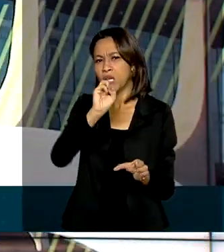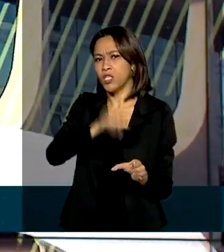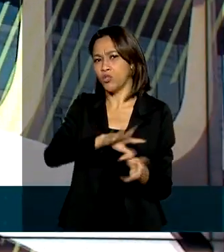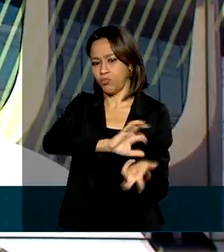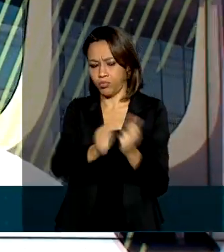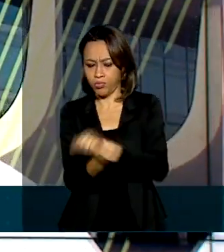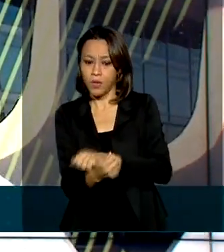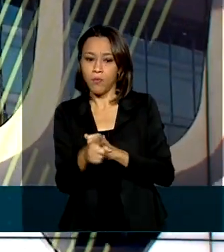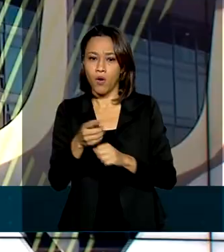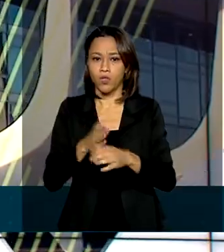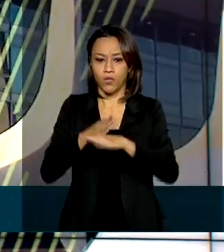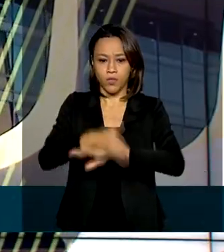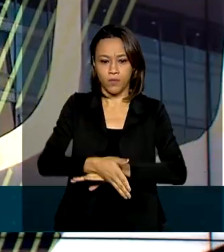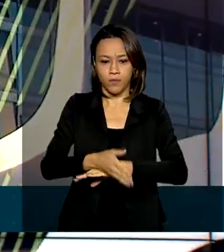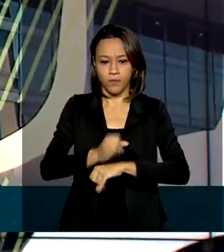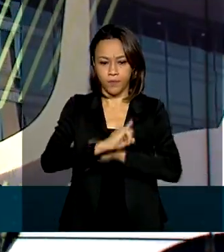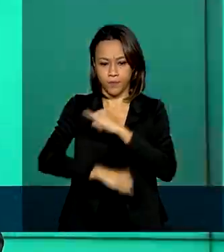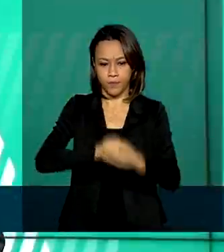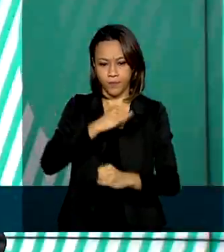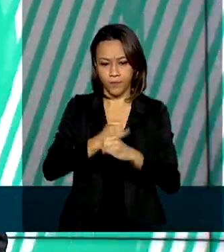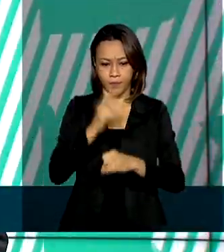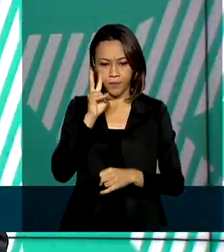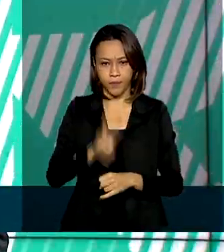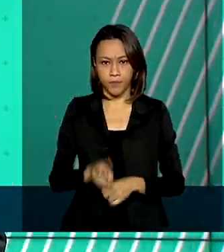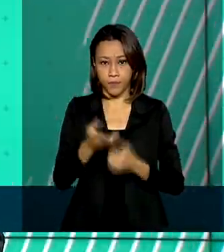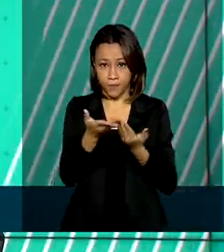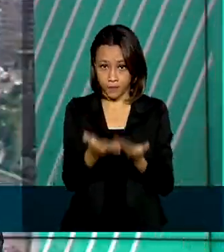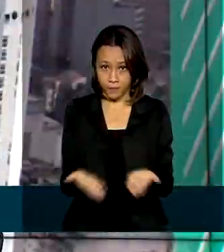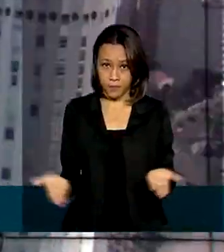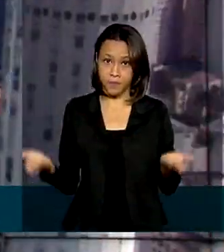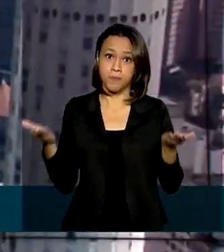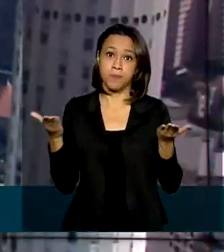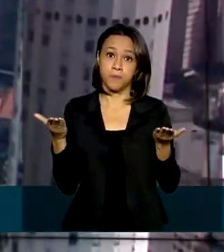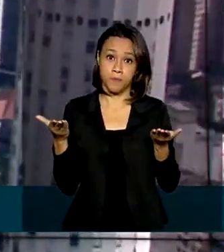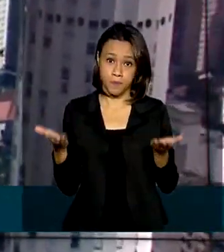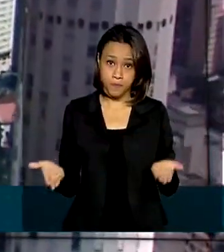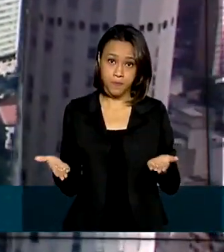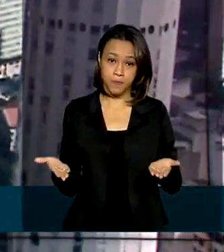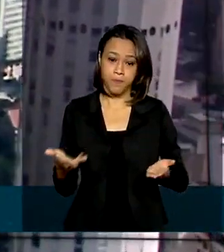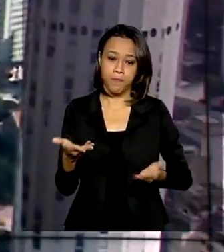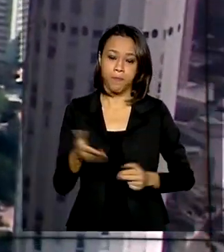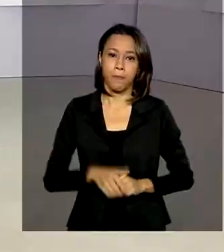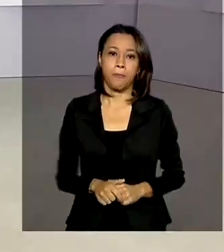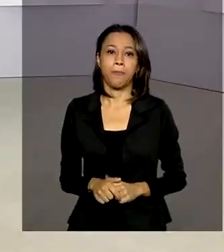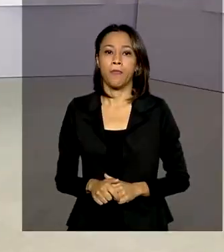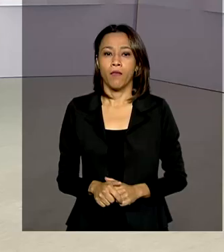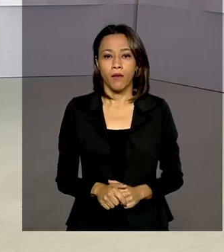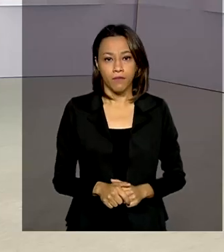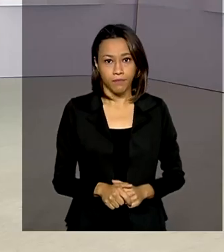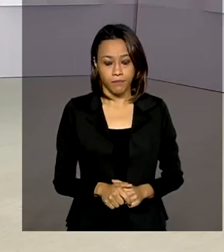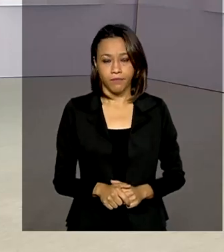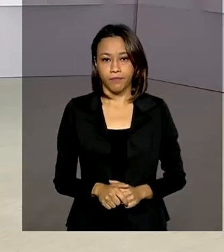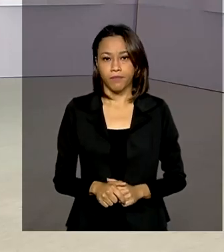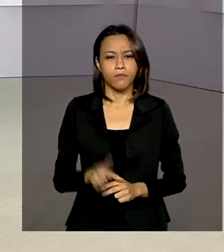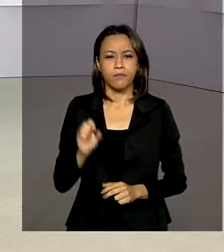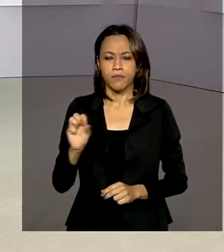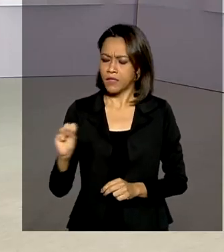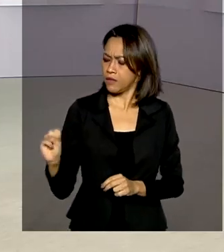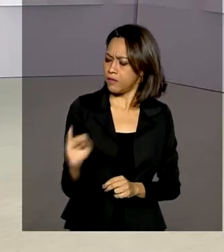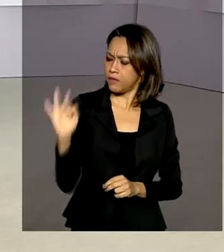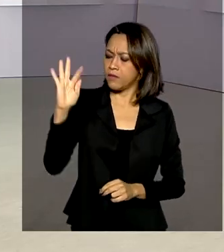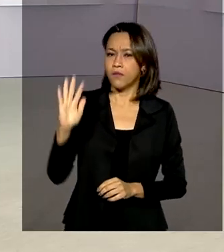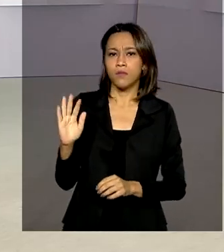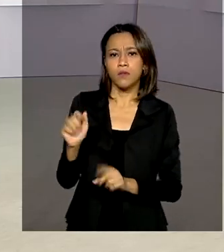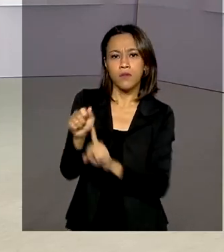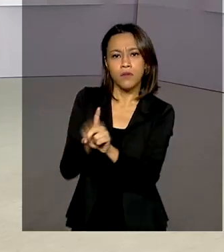acessar consultas públicas. Mma.gov.br Olá rapazes e a prévia da